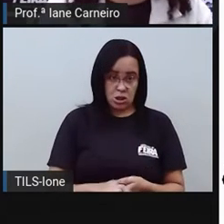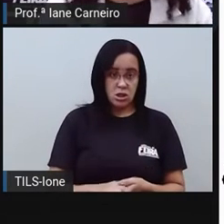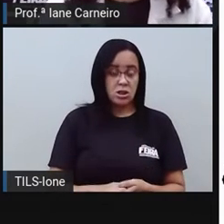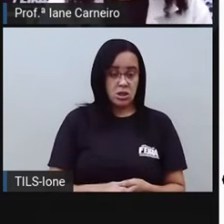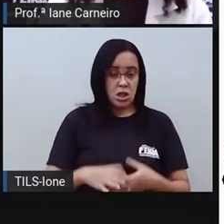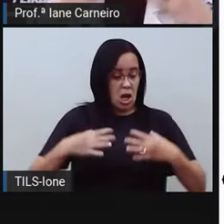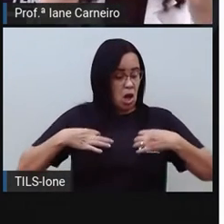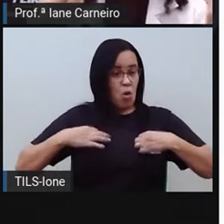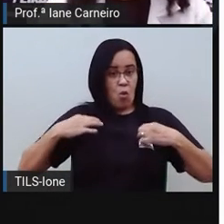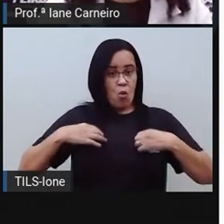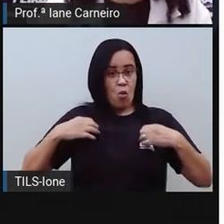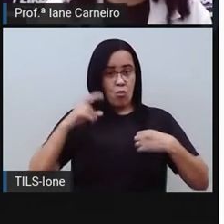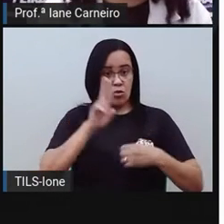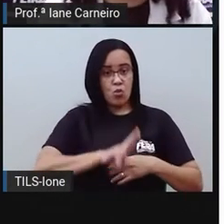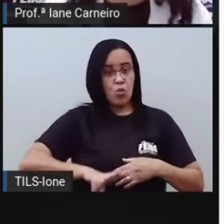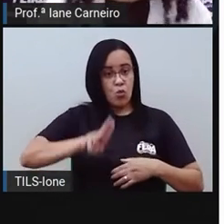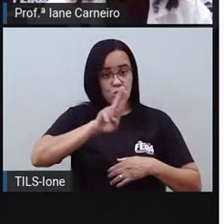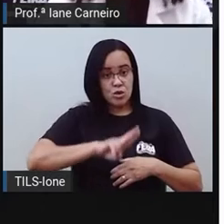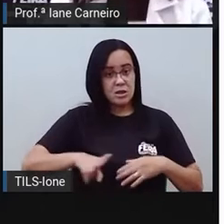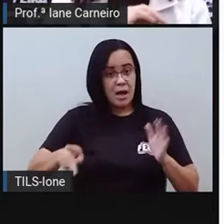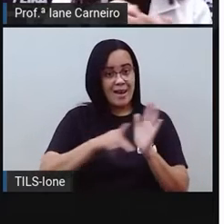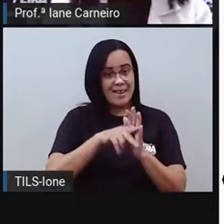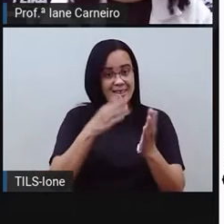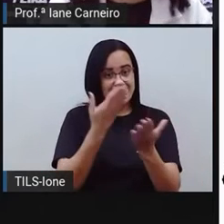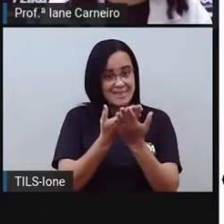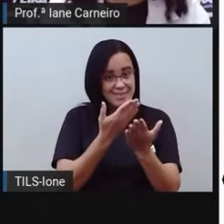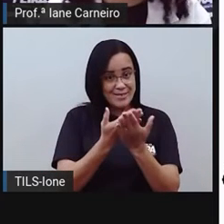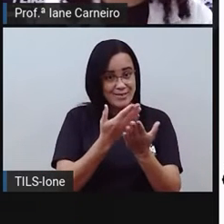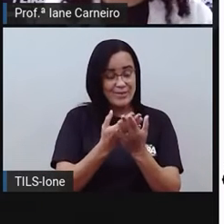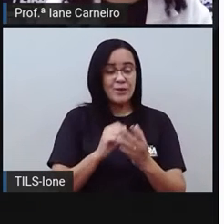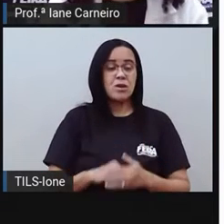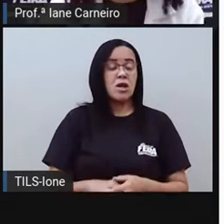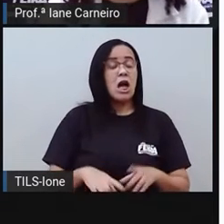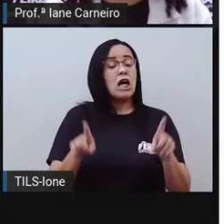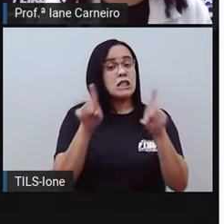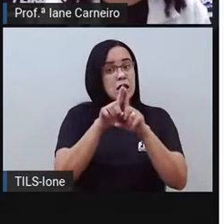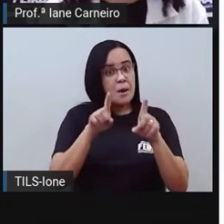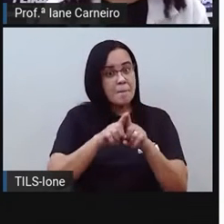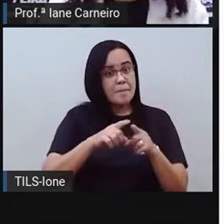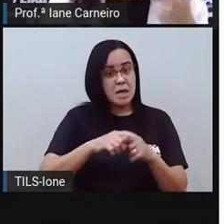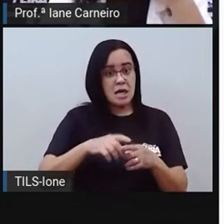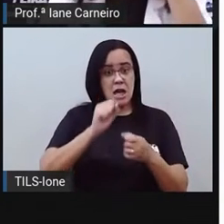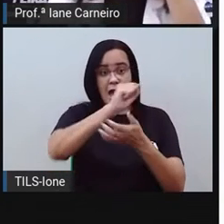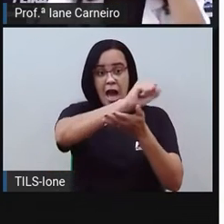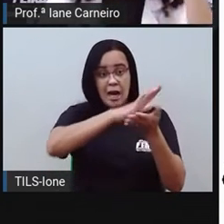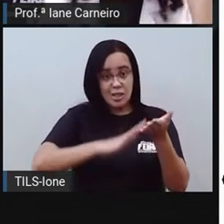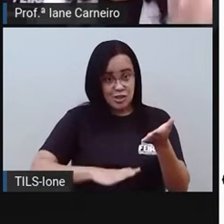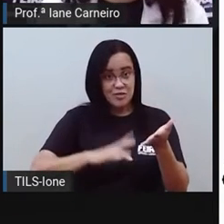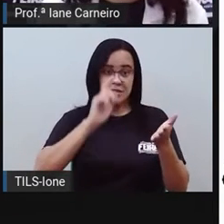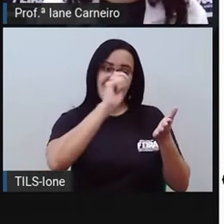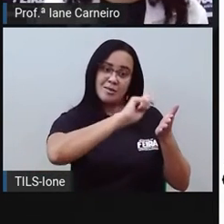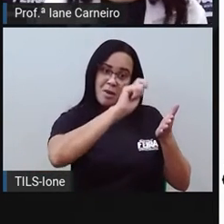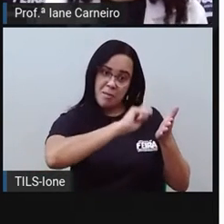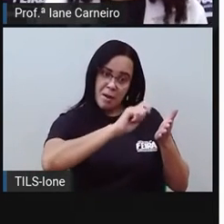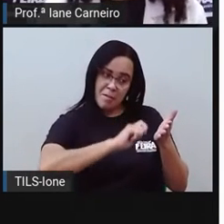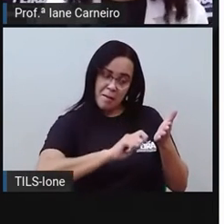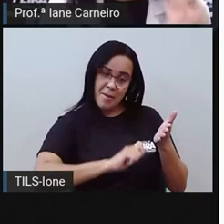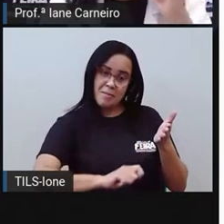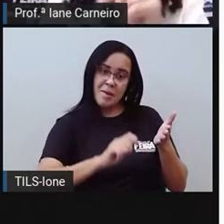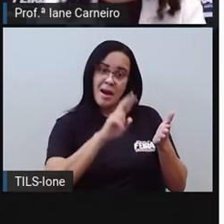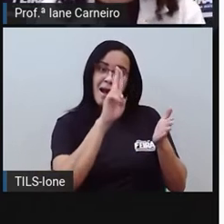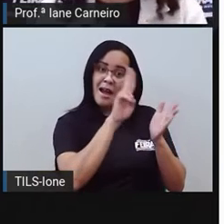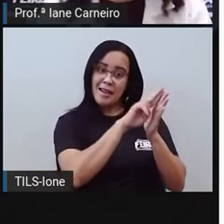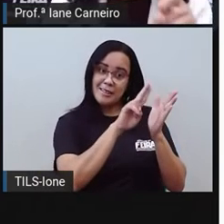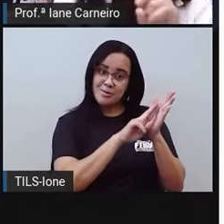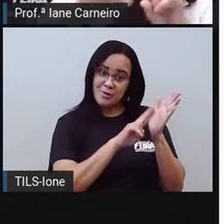mudar. Fazer a tarefa de casa, são regras que não mudam, né? Então, na escola tem regras. E na